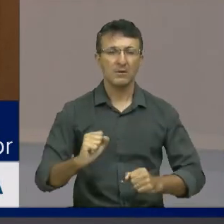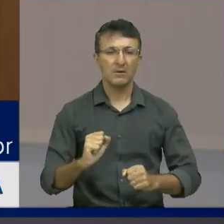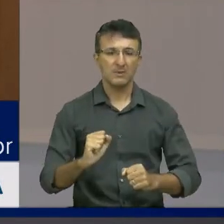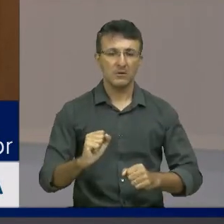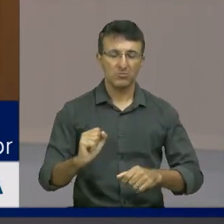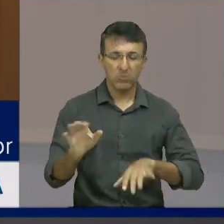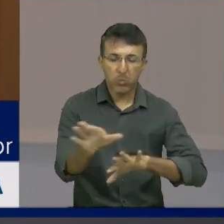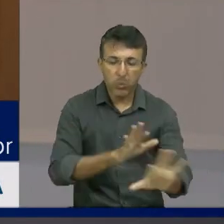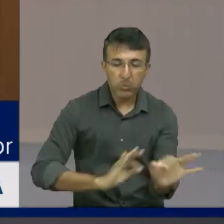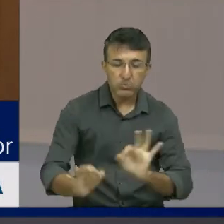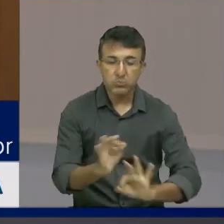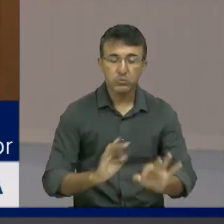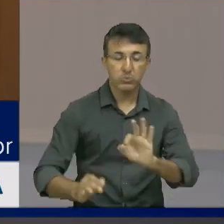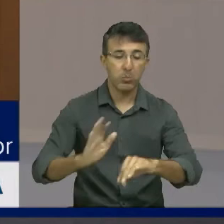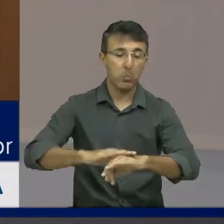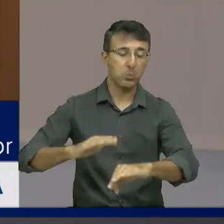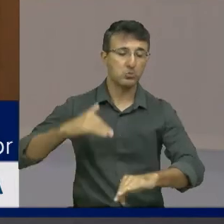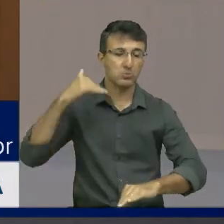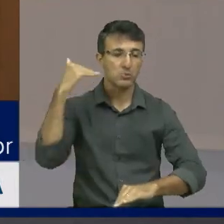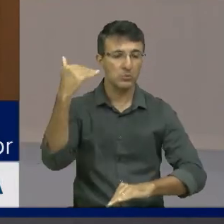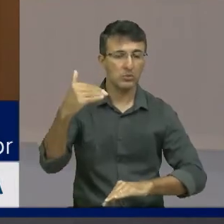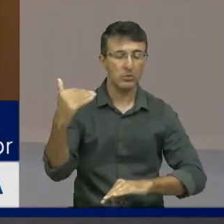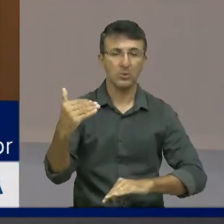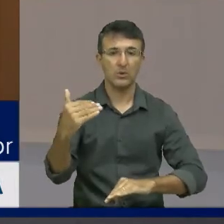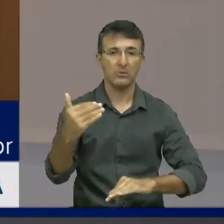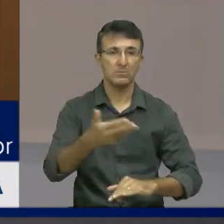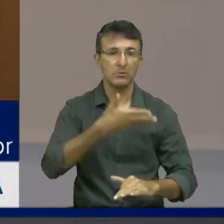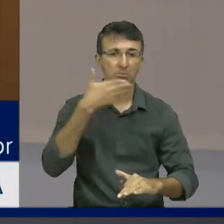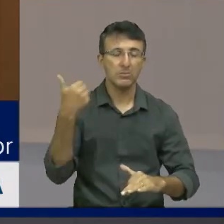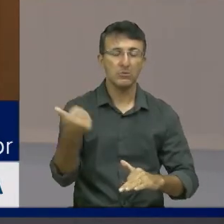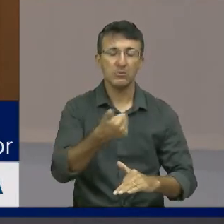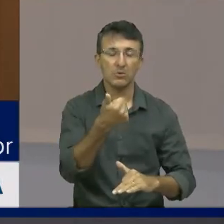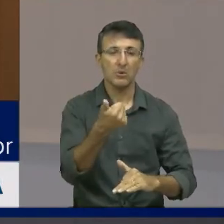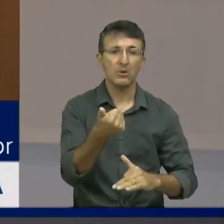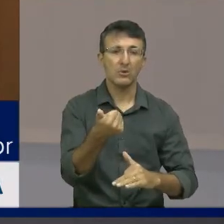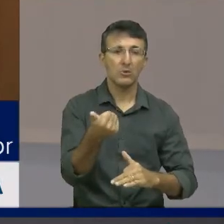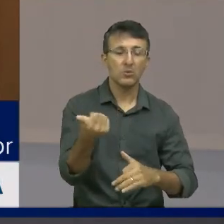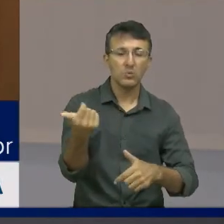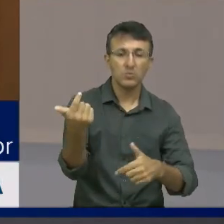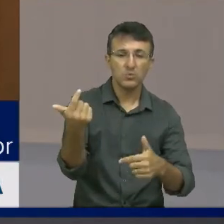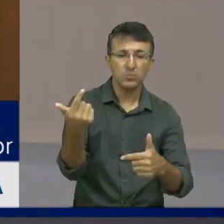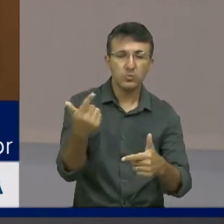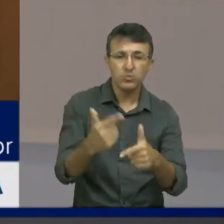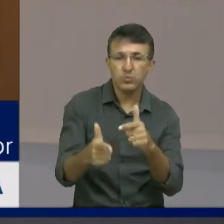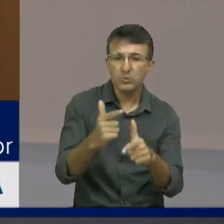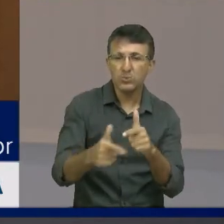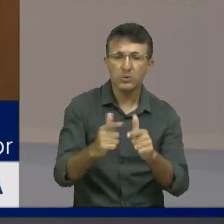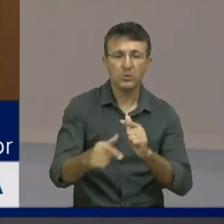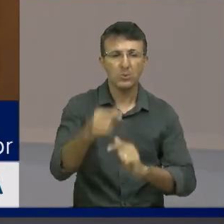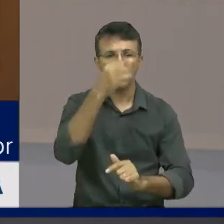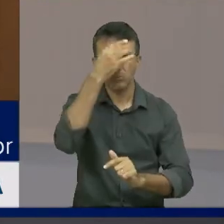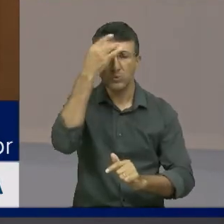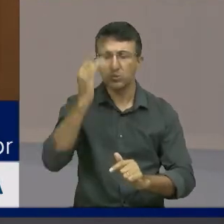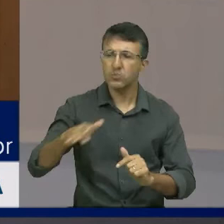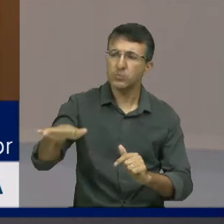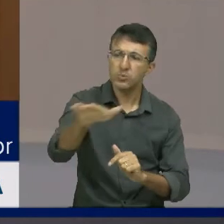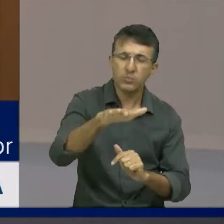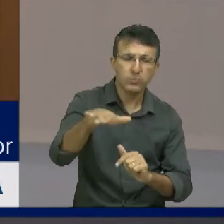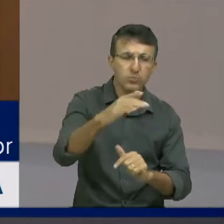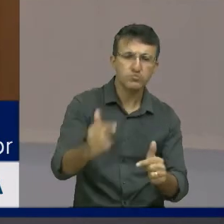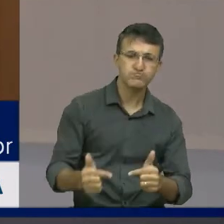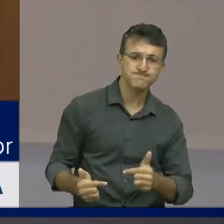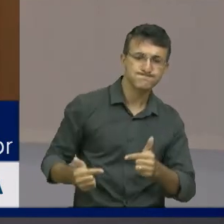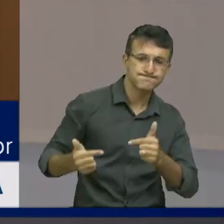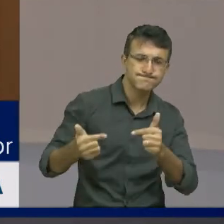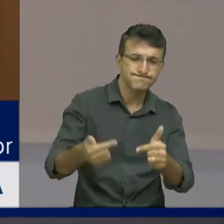mais rapidamente as situações que o cidadão enfrenta no dia a dia em relação às demandas de Junta Municipal